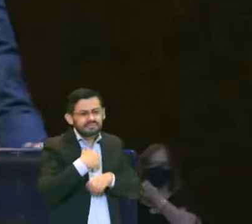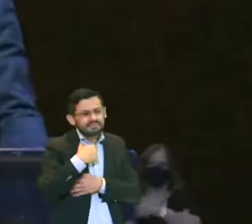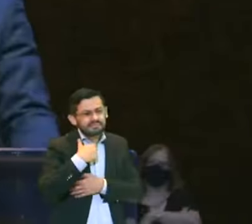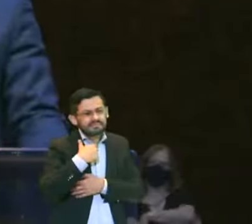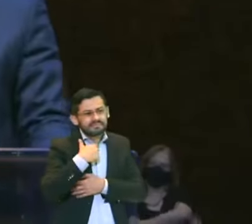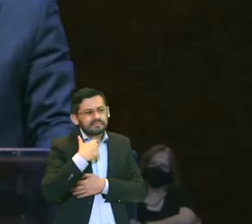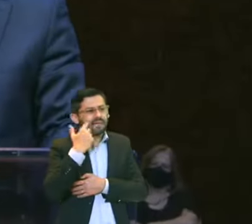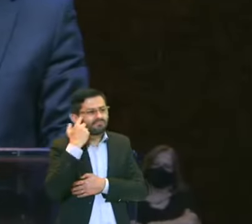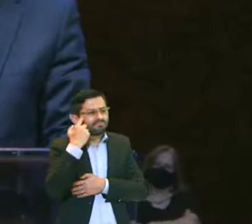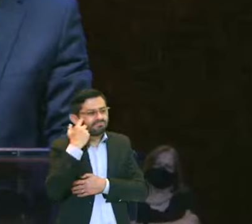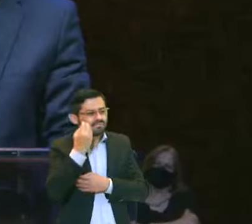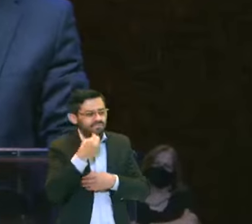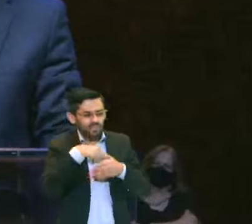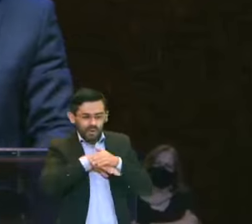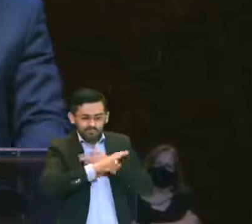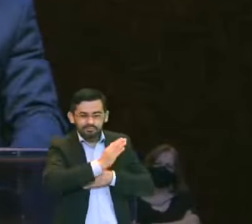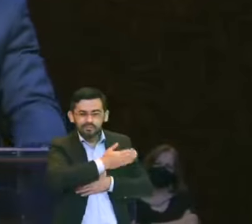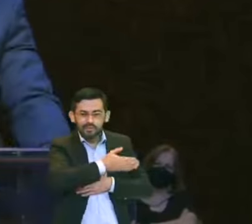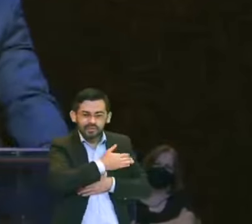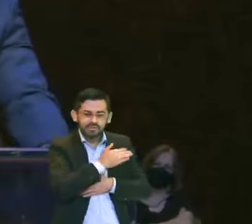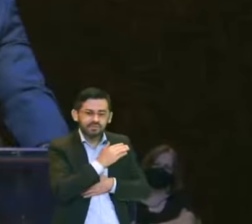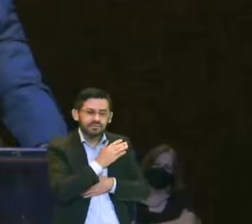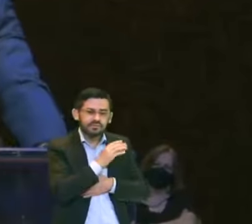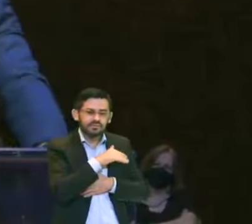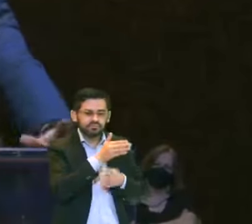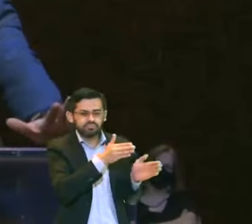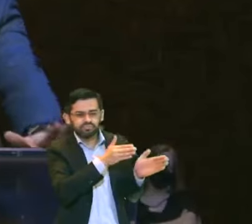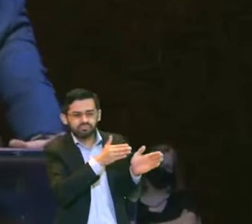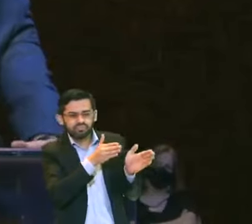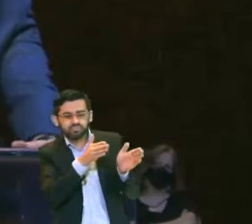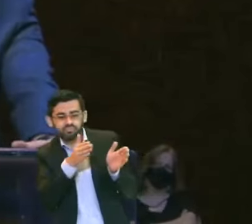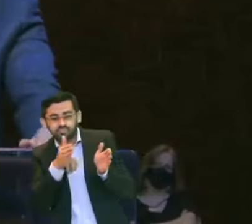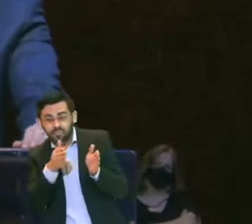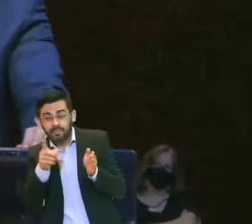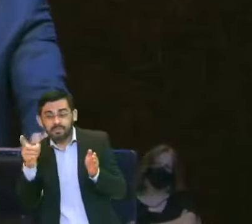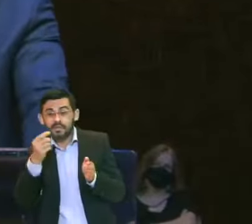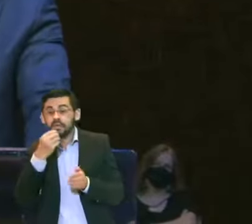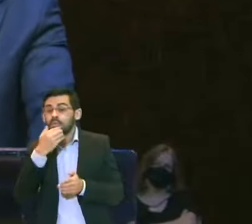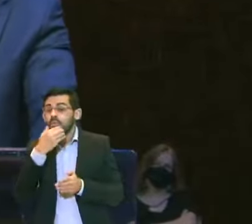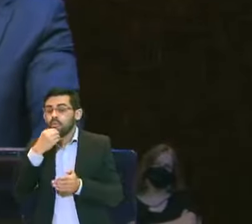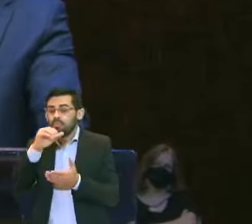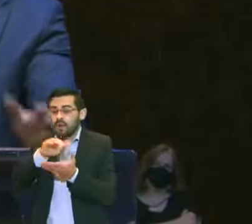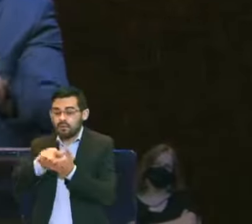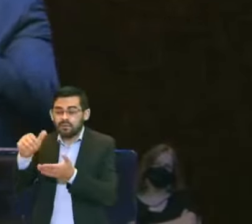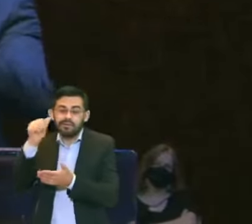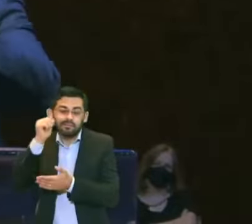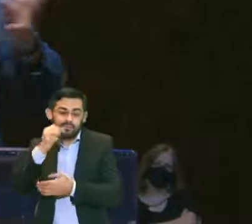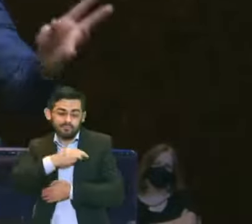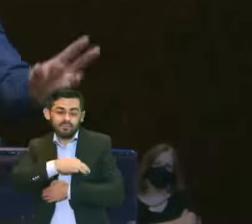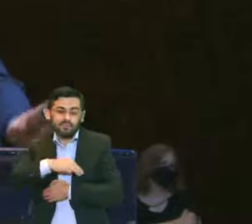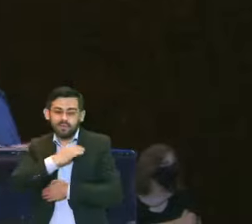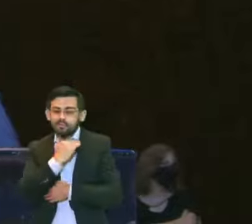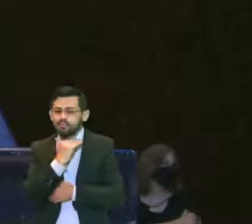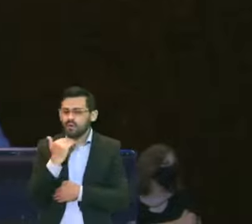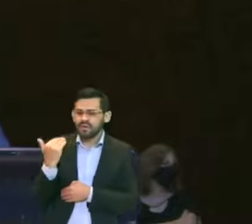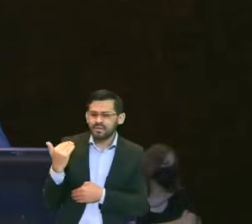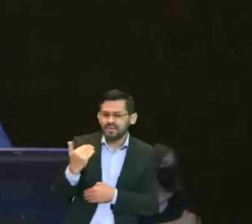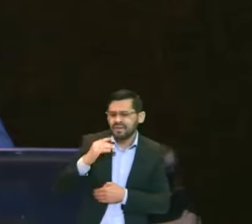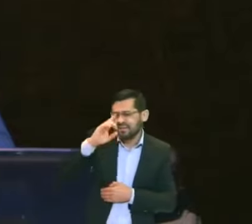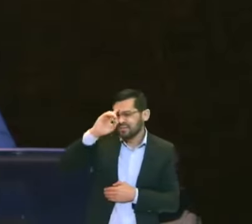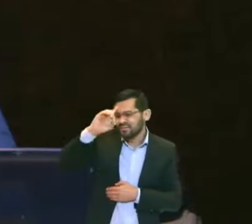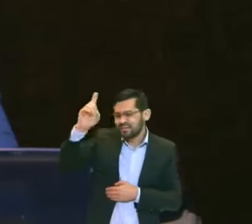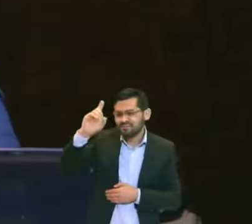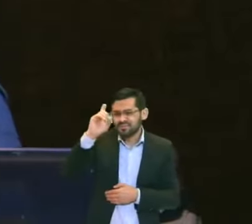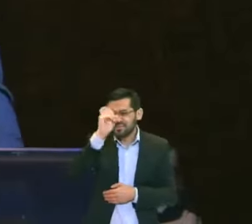no coração. Passado pouco tempo, seu marido falece. E num tempo muito difícil na sua vida,